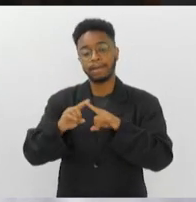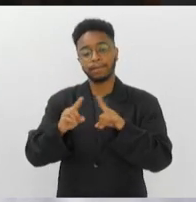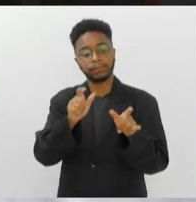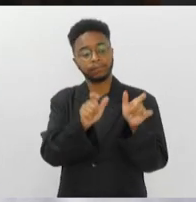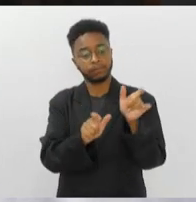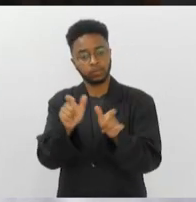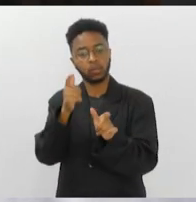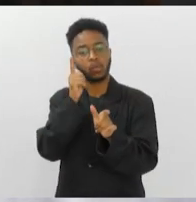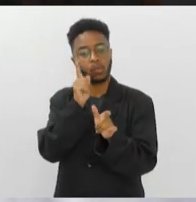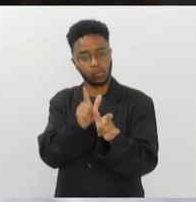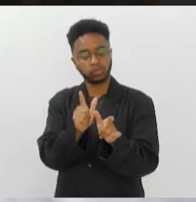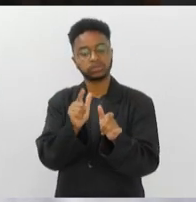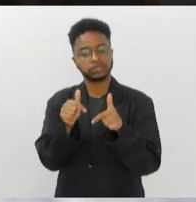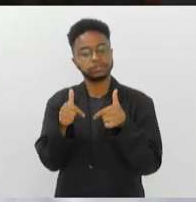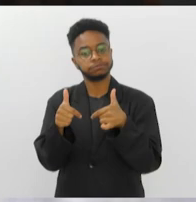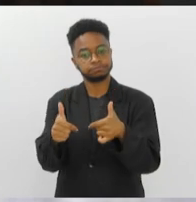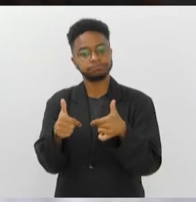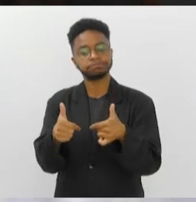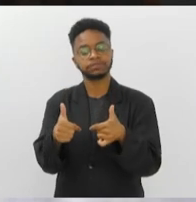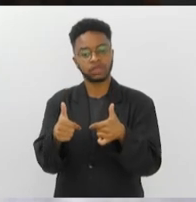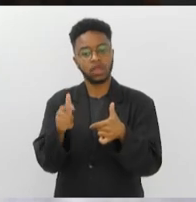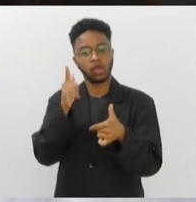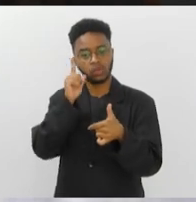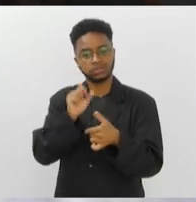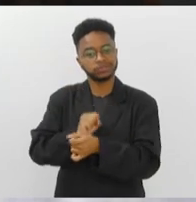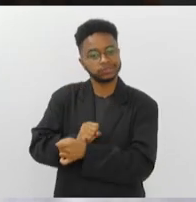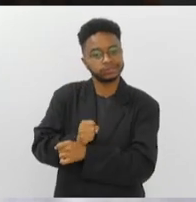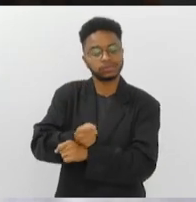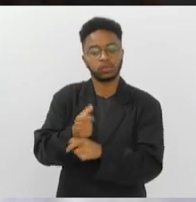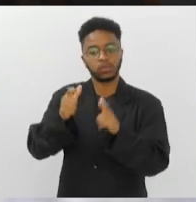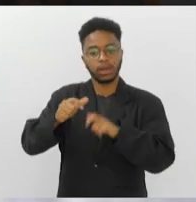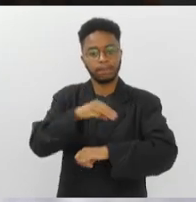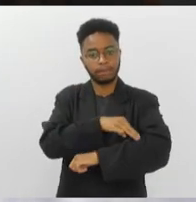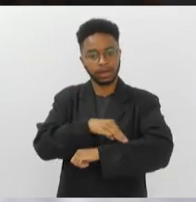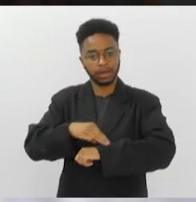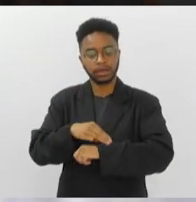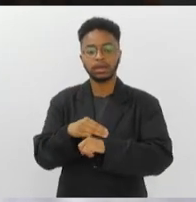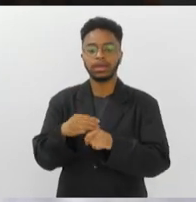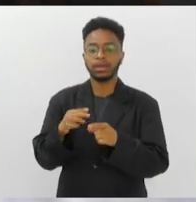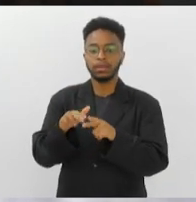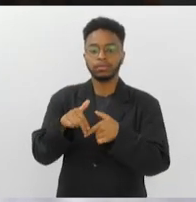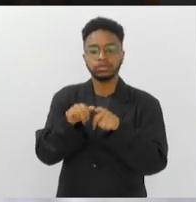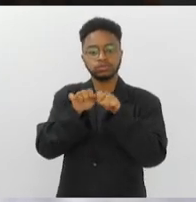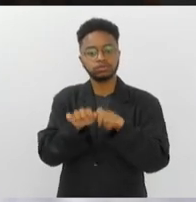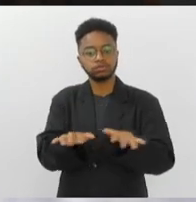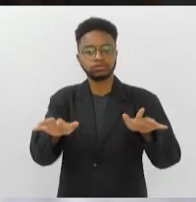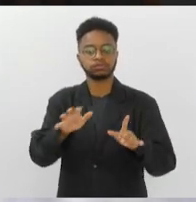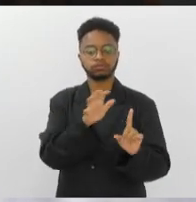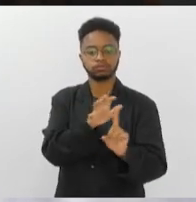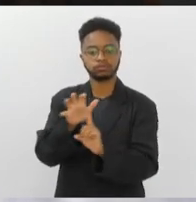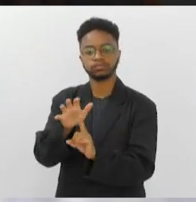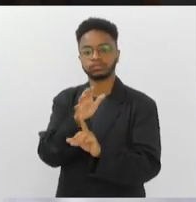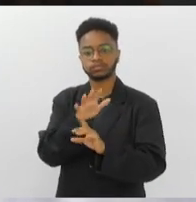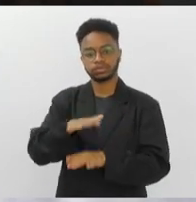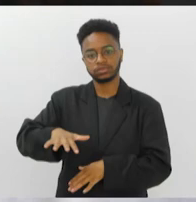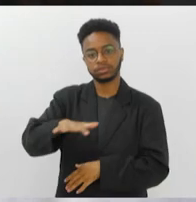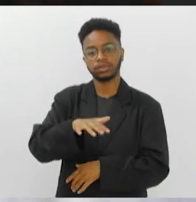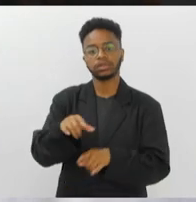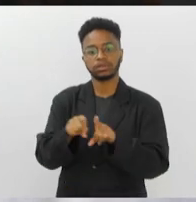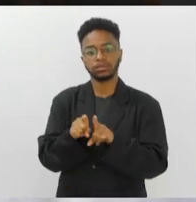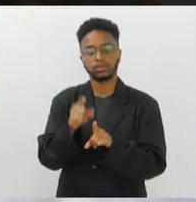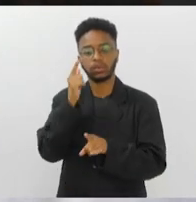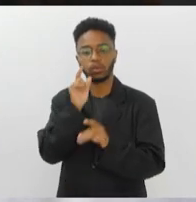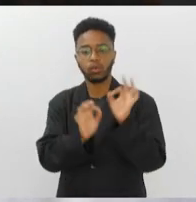companheiros conseguiram quebrar pedra em Macaé, com impacto em toda a região, conseguiram organizar e dar,